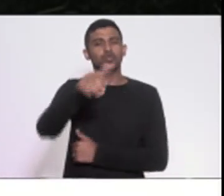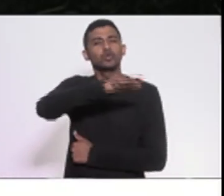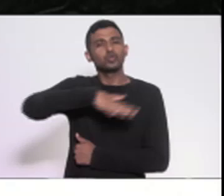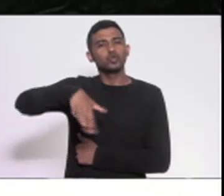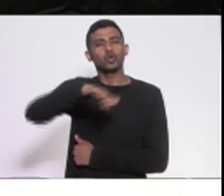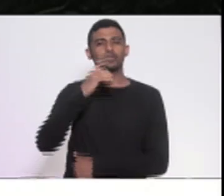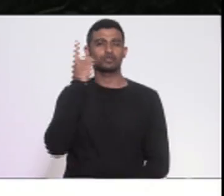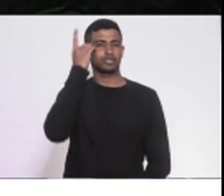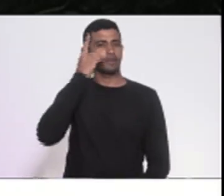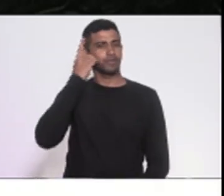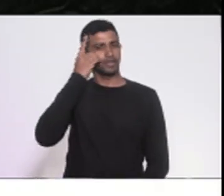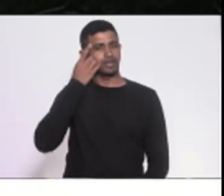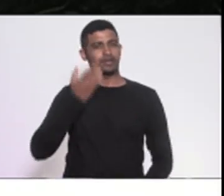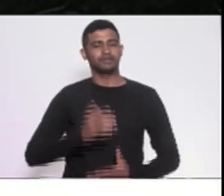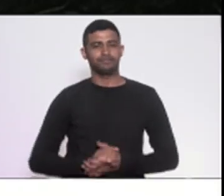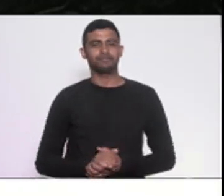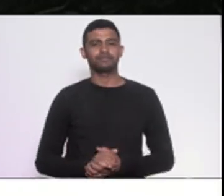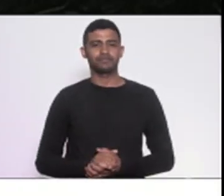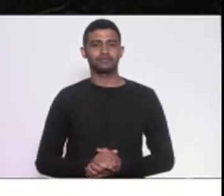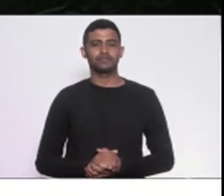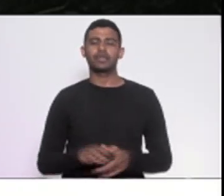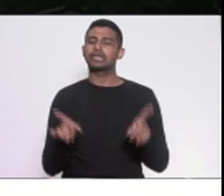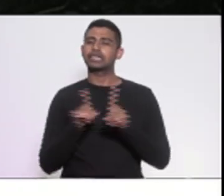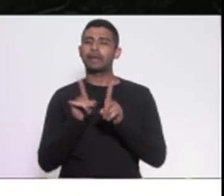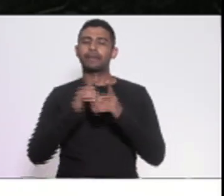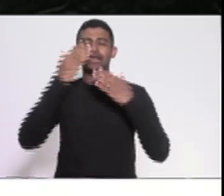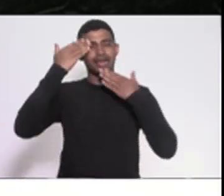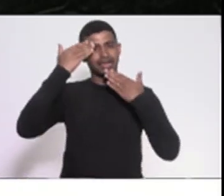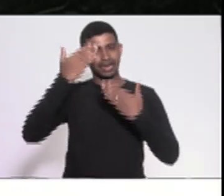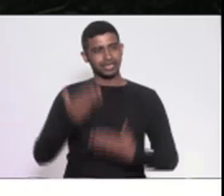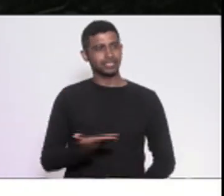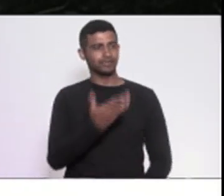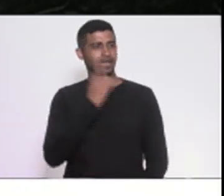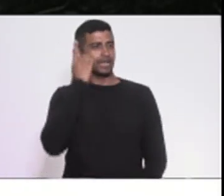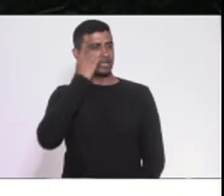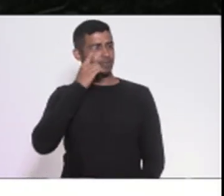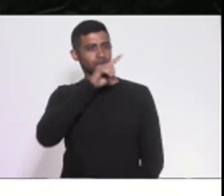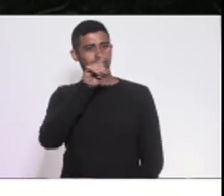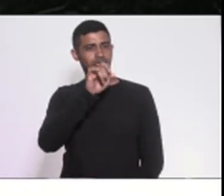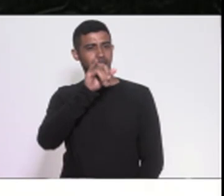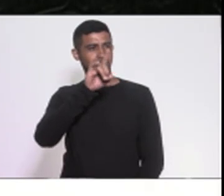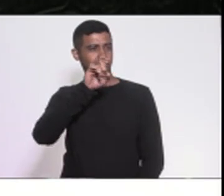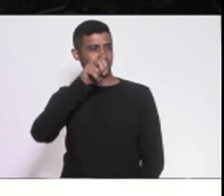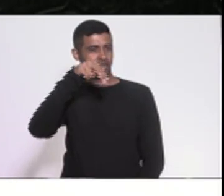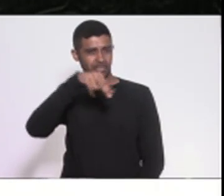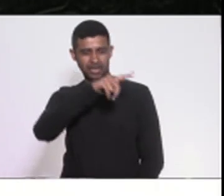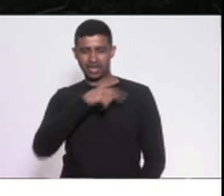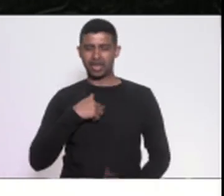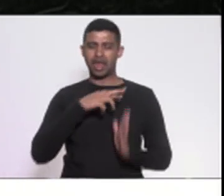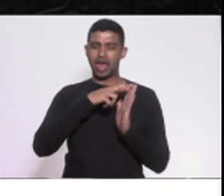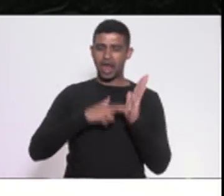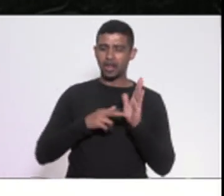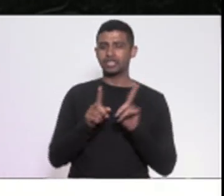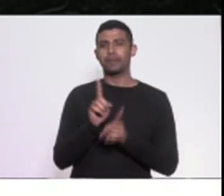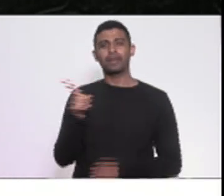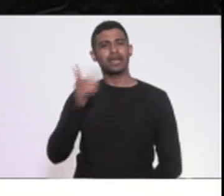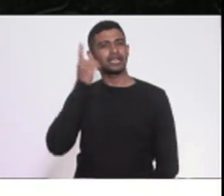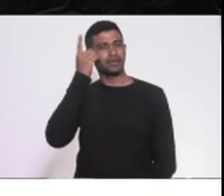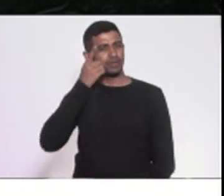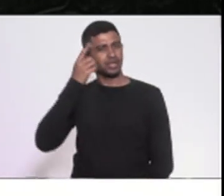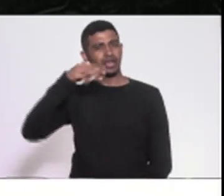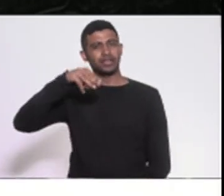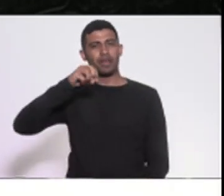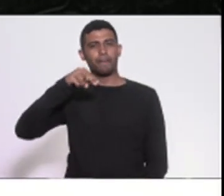os deputados. Quero agradecer à deputada Zeidan Lula, que foi a nossa relatora, a deputada Mônica